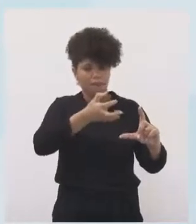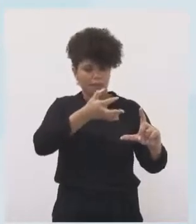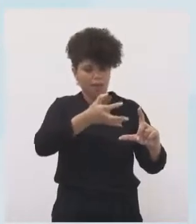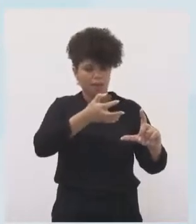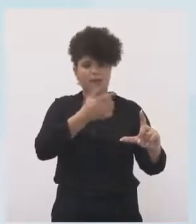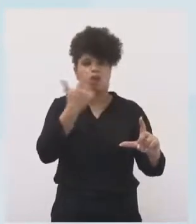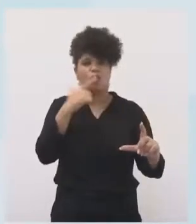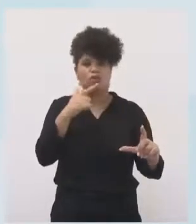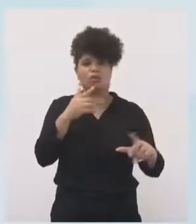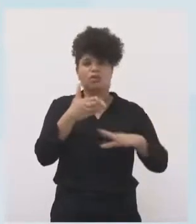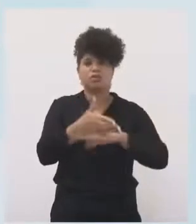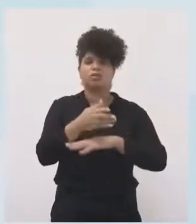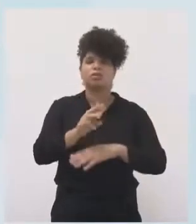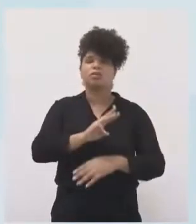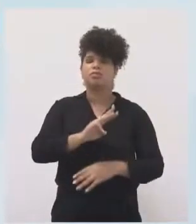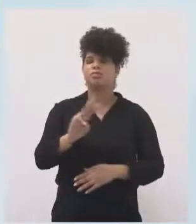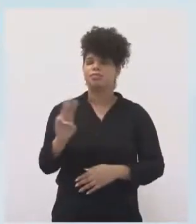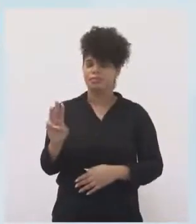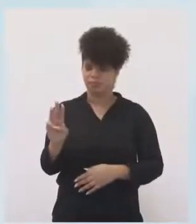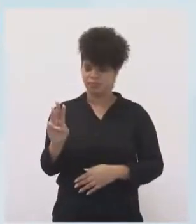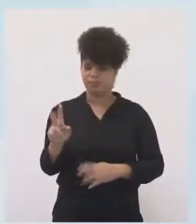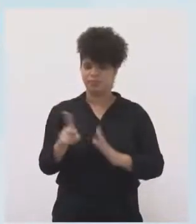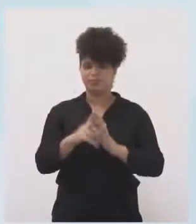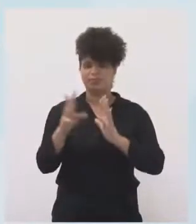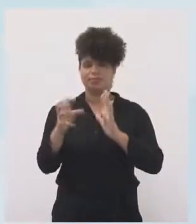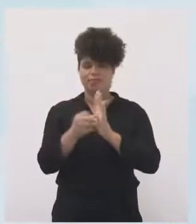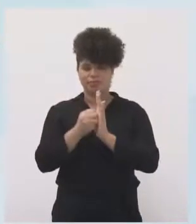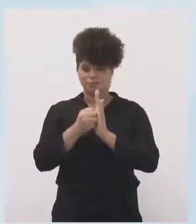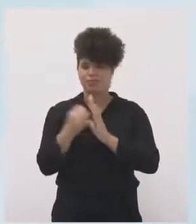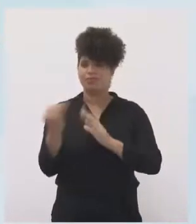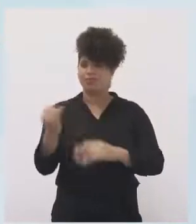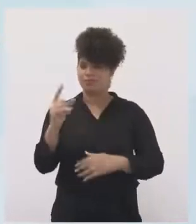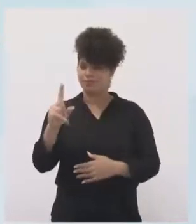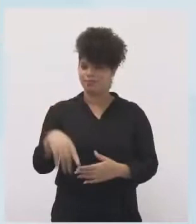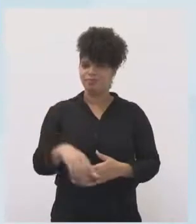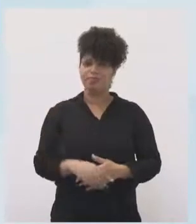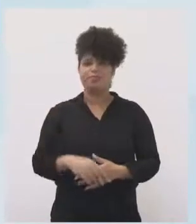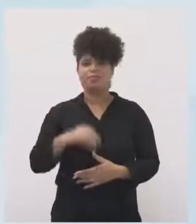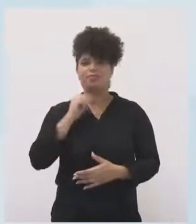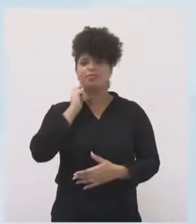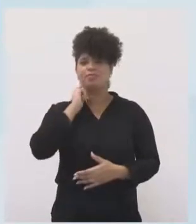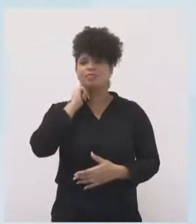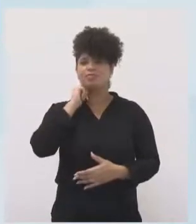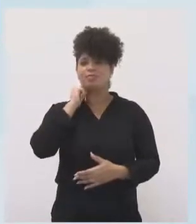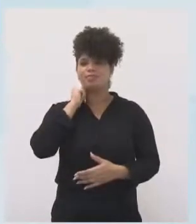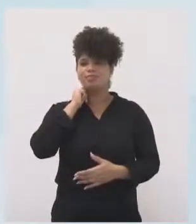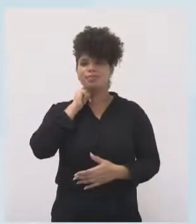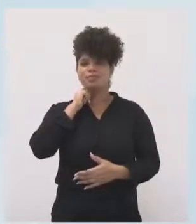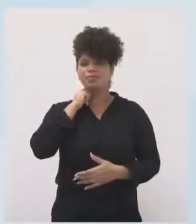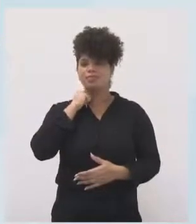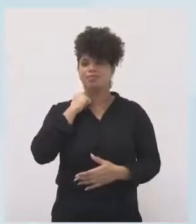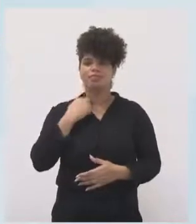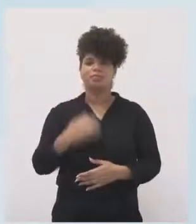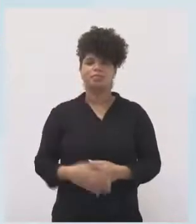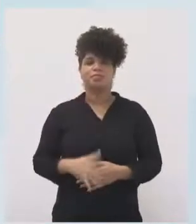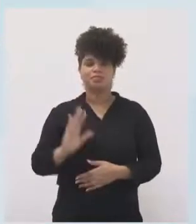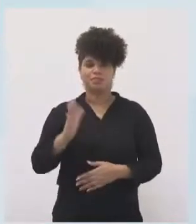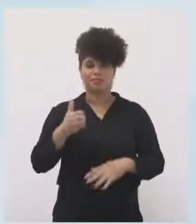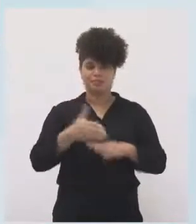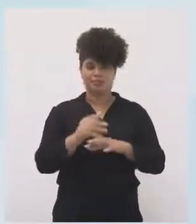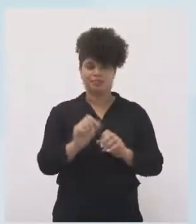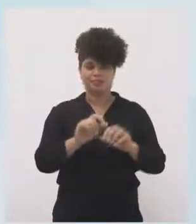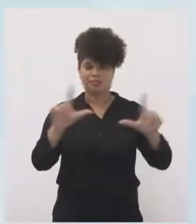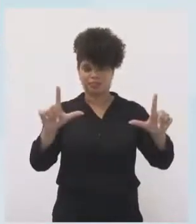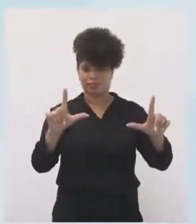já consegue acessar a página do registro. Chegando na página do registro, o que que você vai fazer? Ou você vai